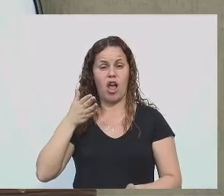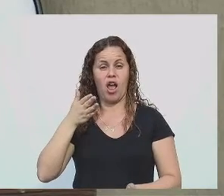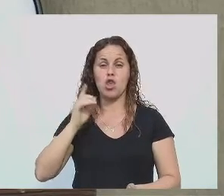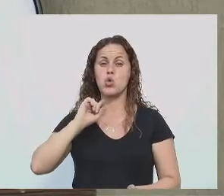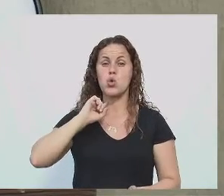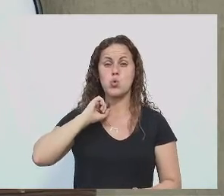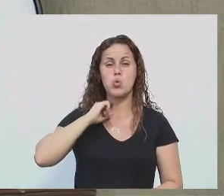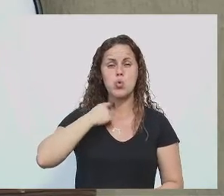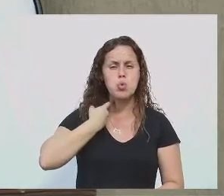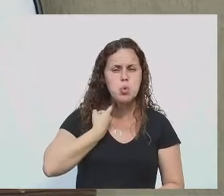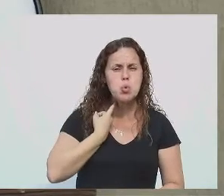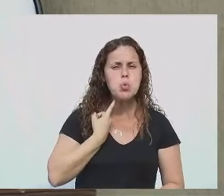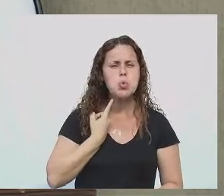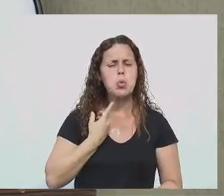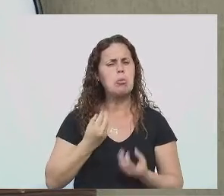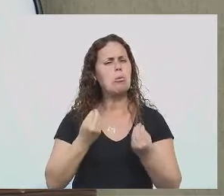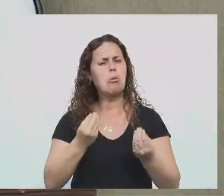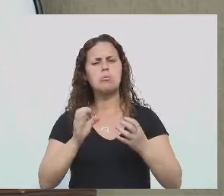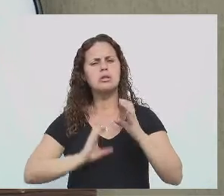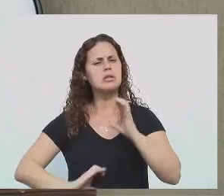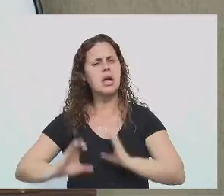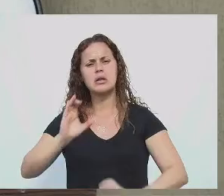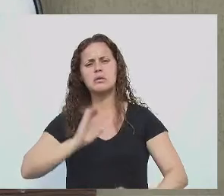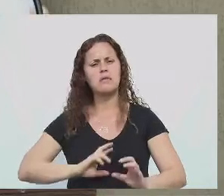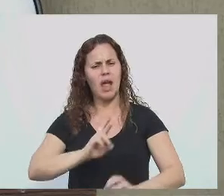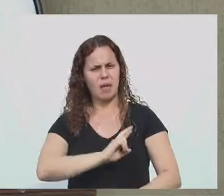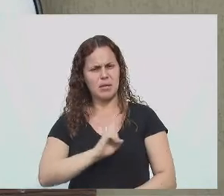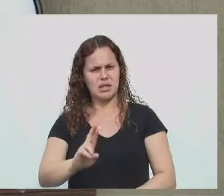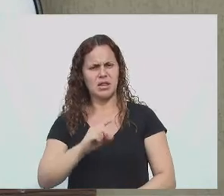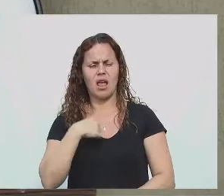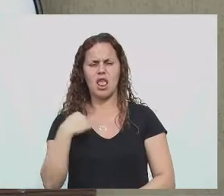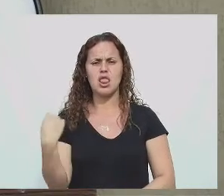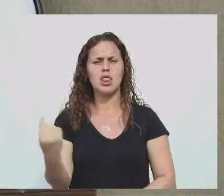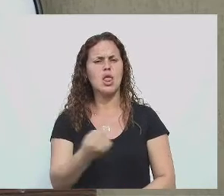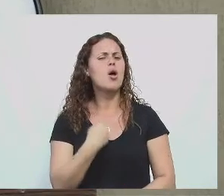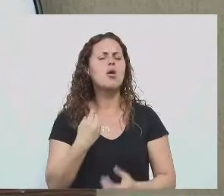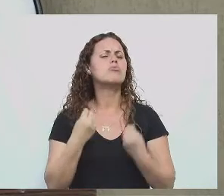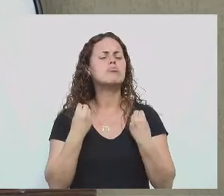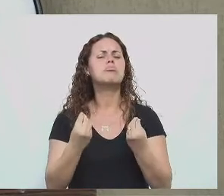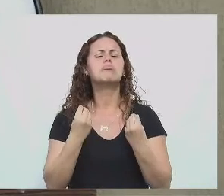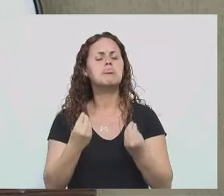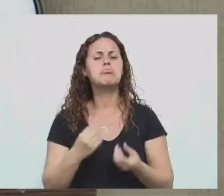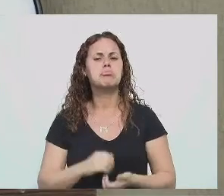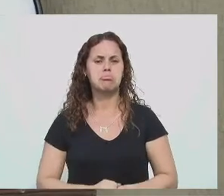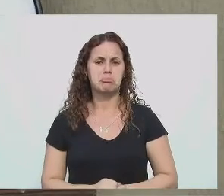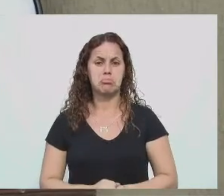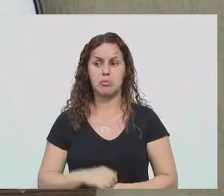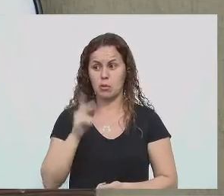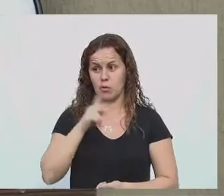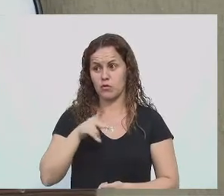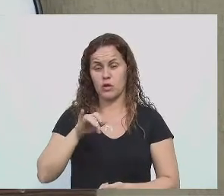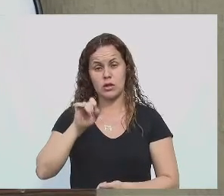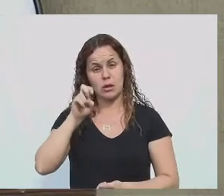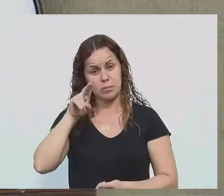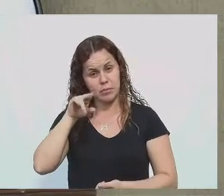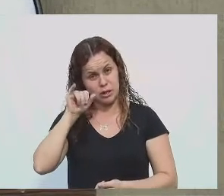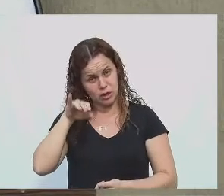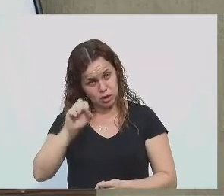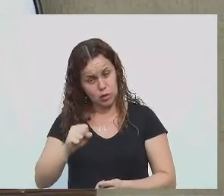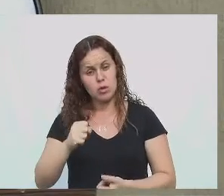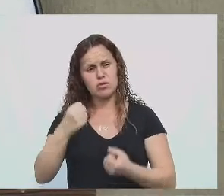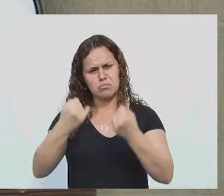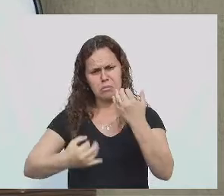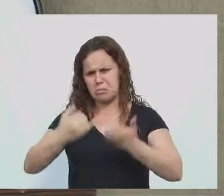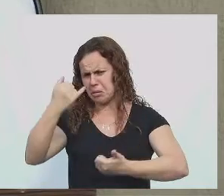sujo, o que um cidadão desse vai representar nós, professor Edelmino? Então, falei, citei muito